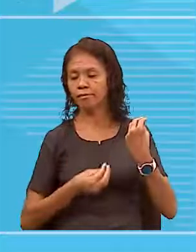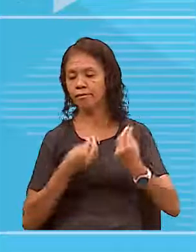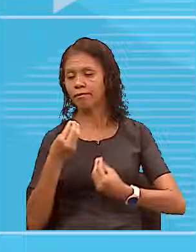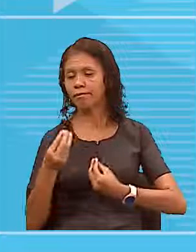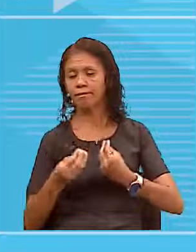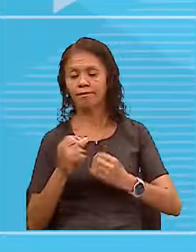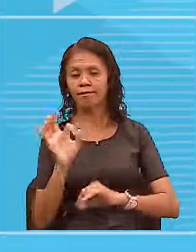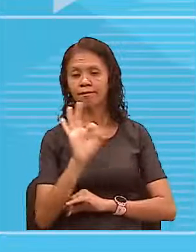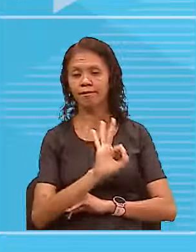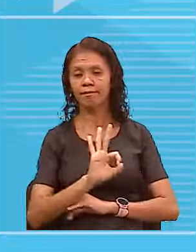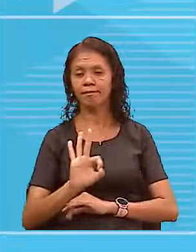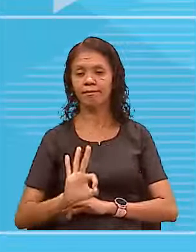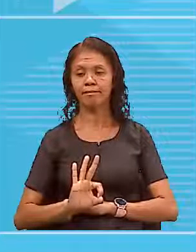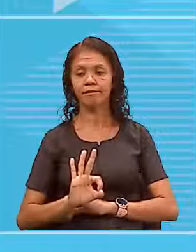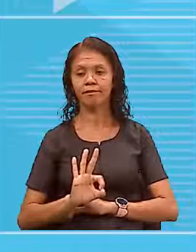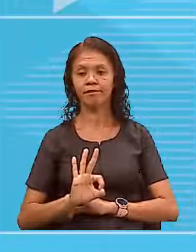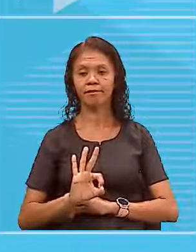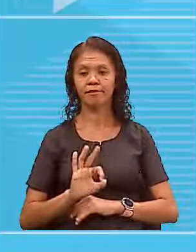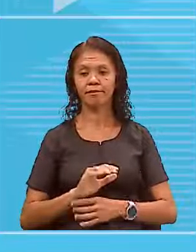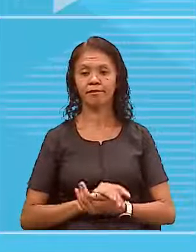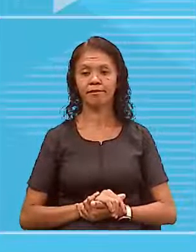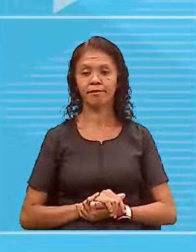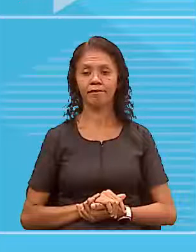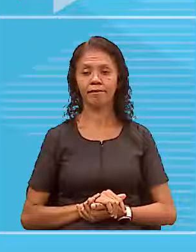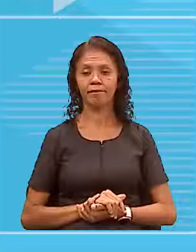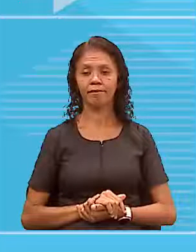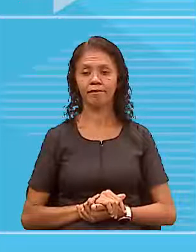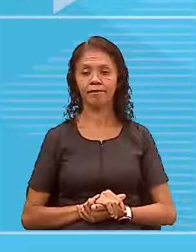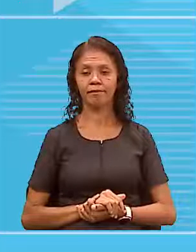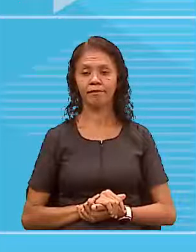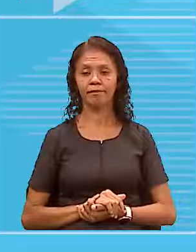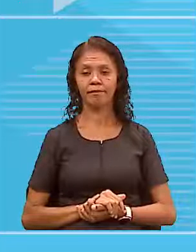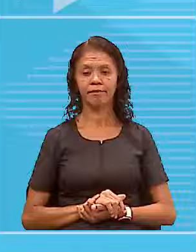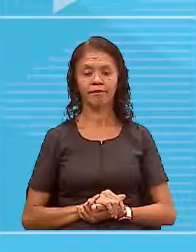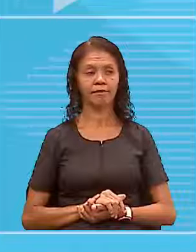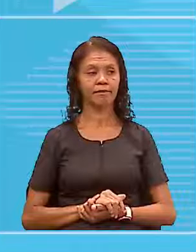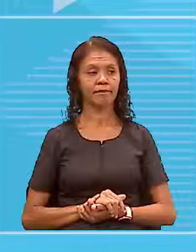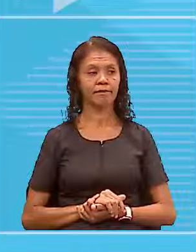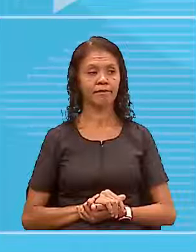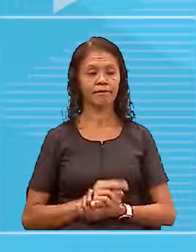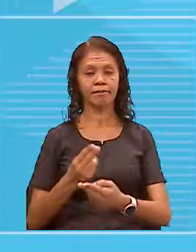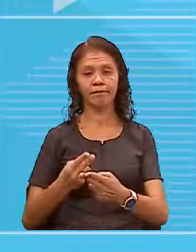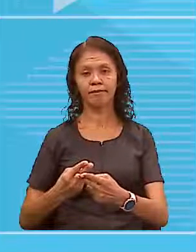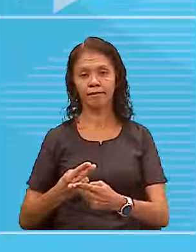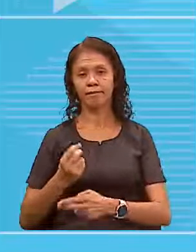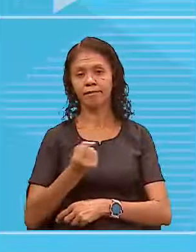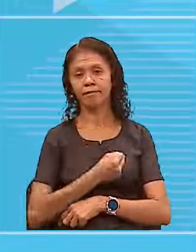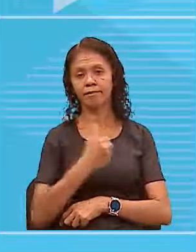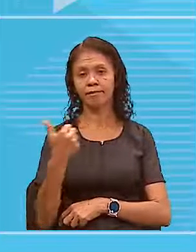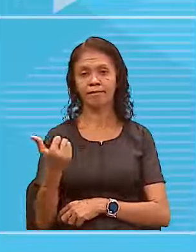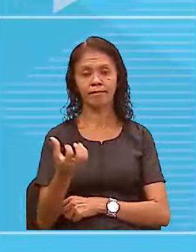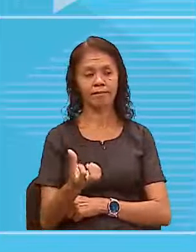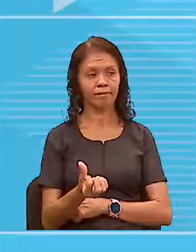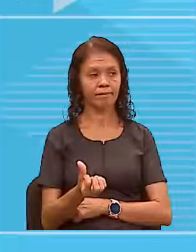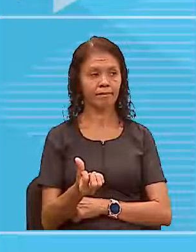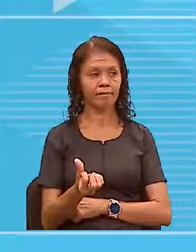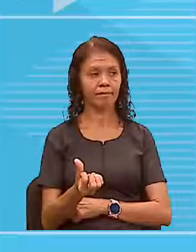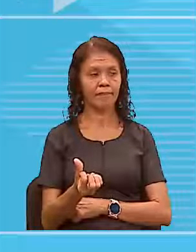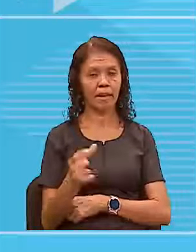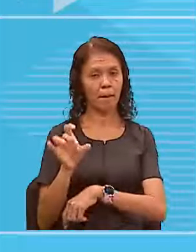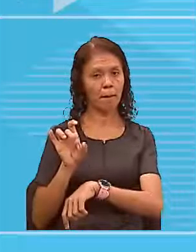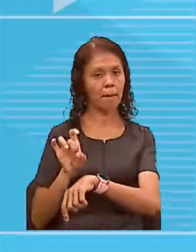meu querido professor Juvan? Se você pegar esse número, 16... Isso aqui é o pulo do